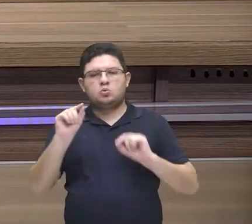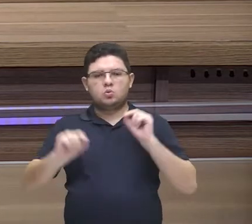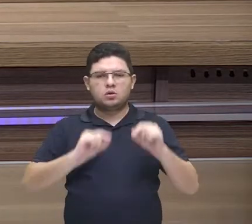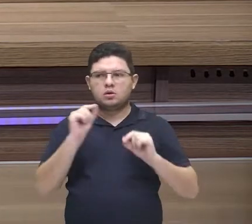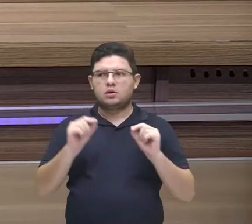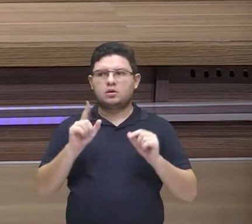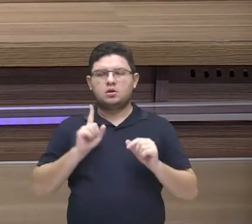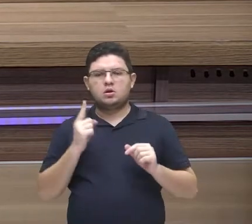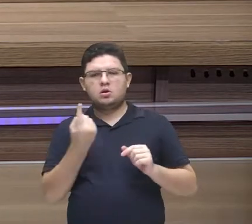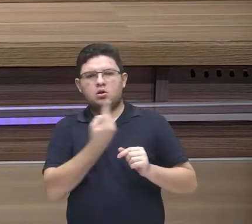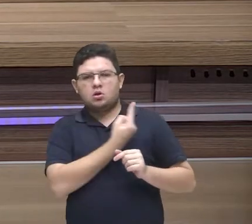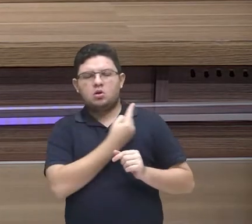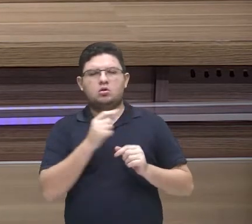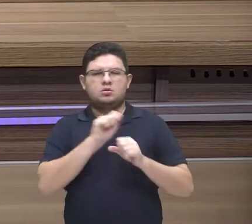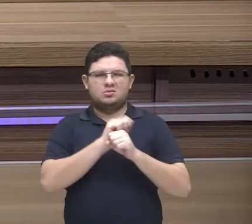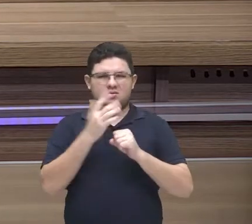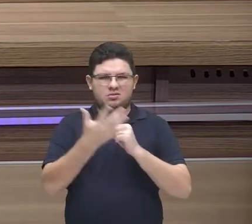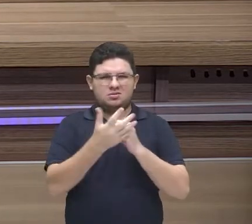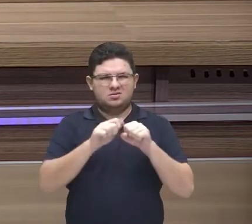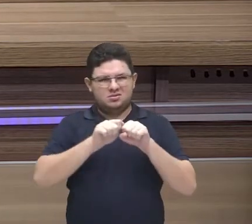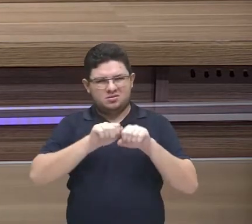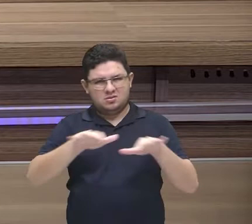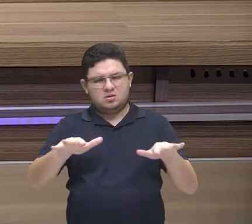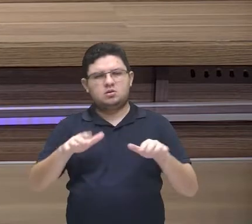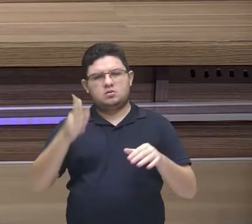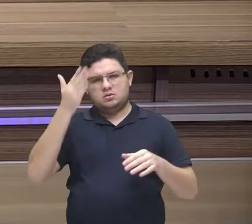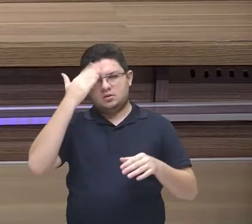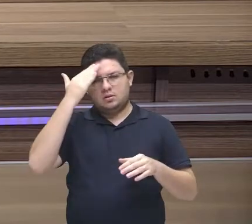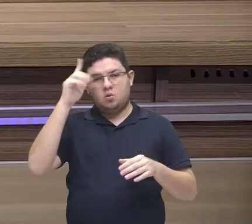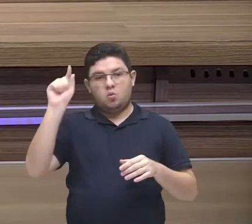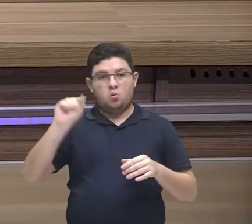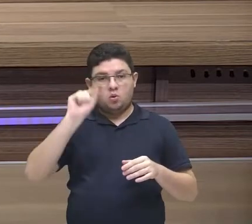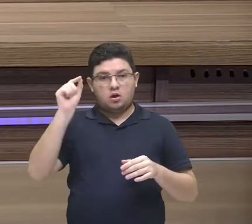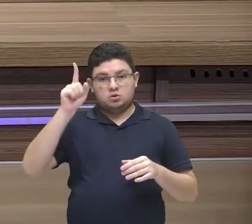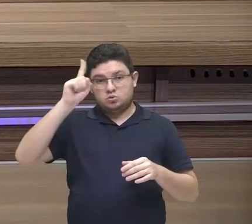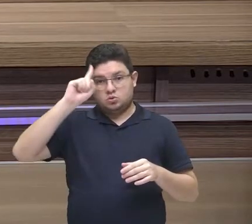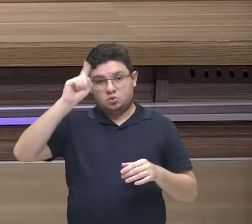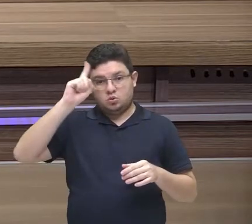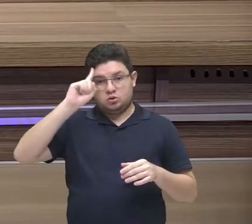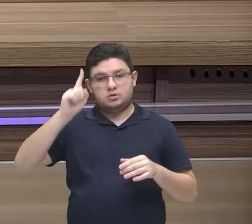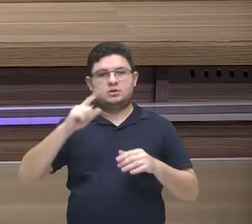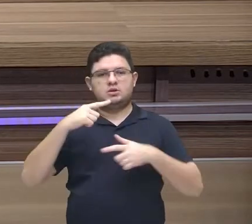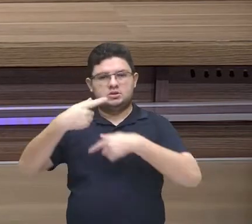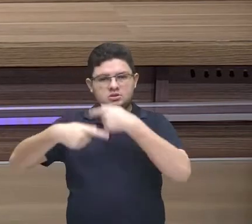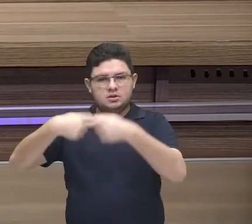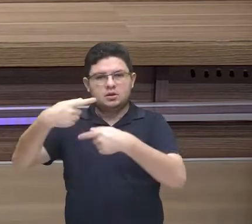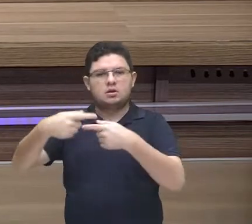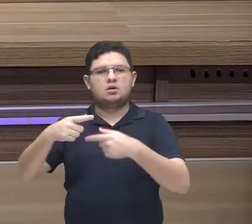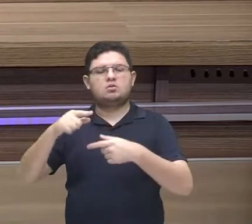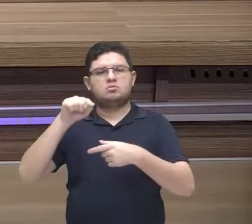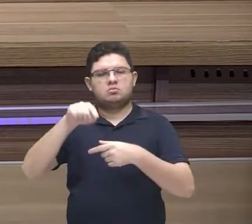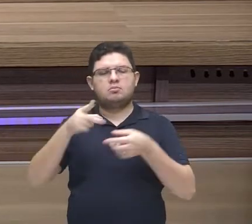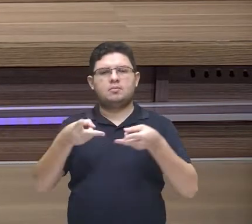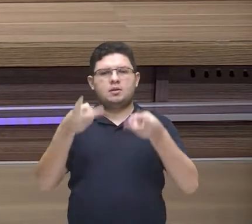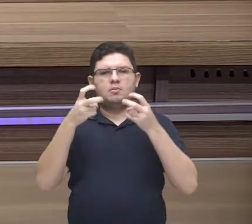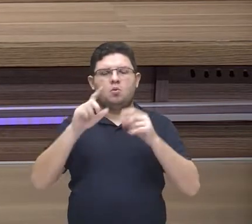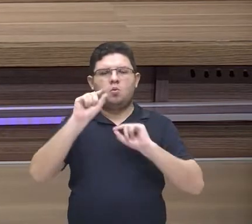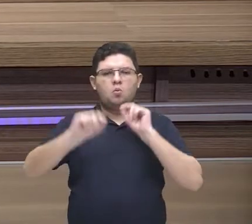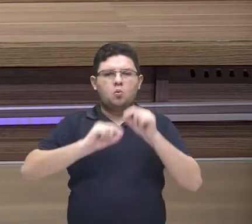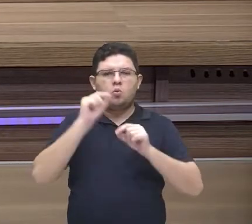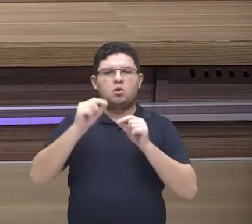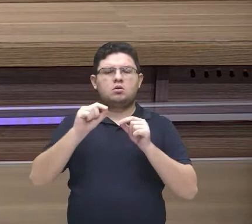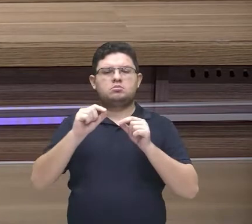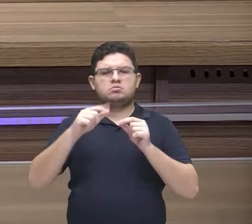e todos os dias eu acredito que toda essa geração vai começar a perceber que um dos